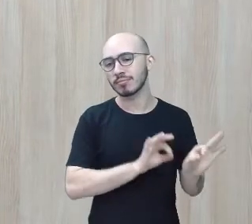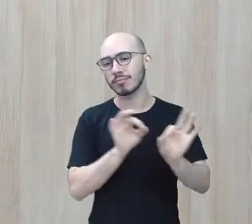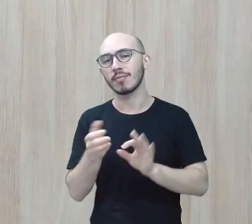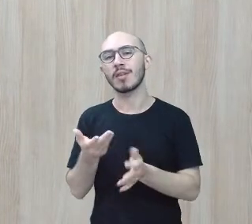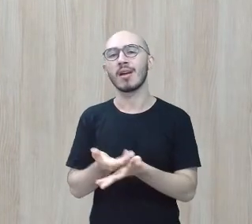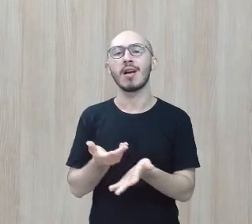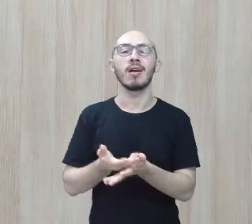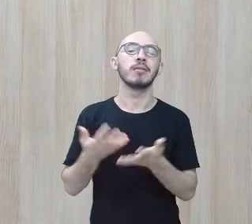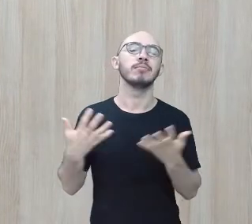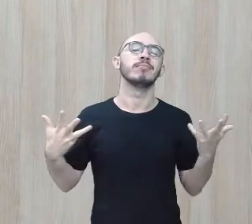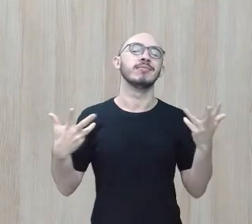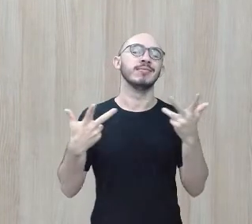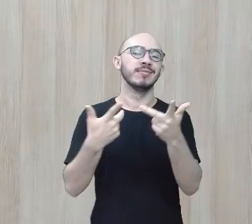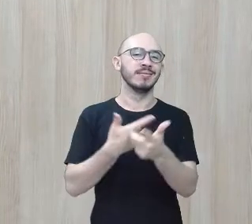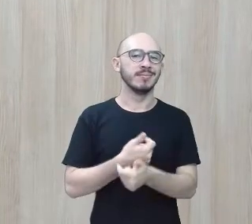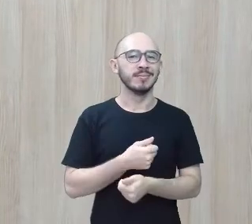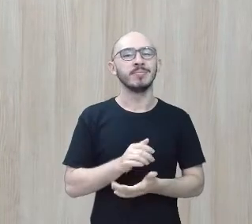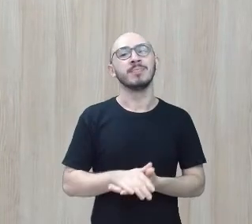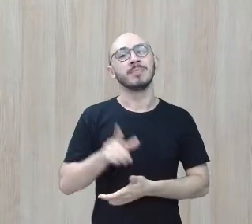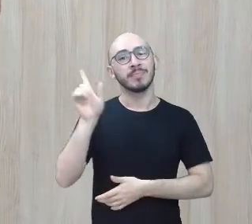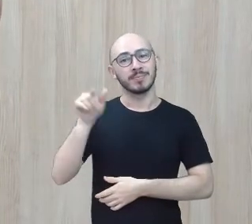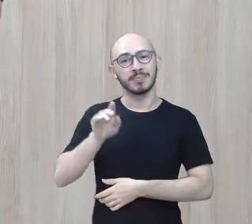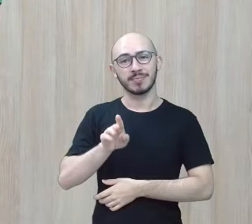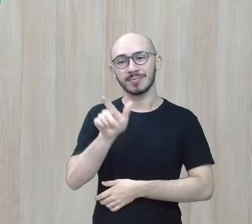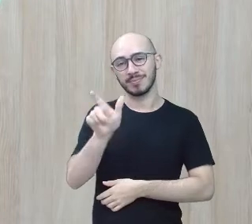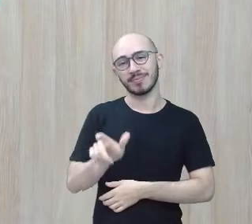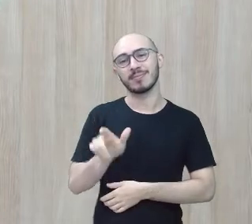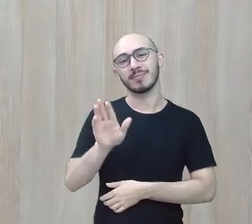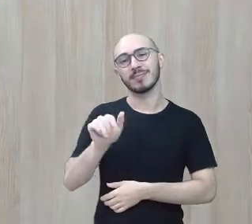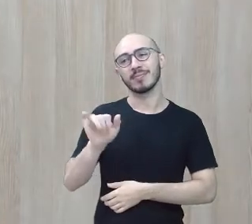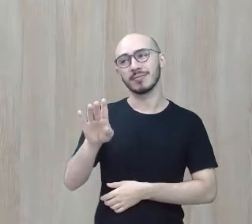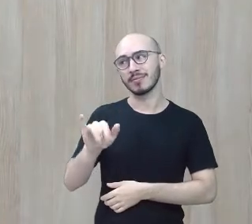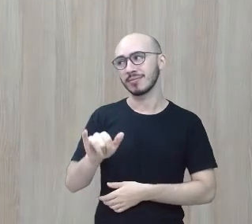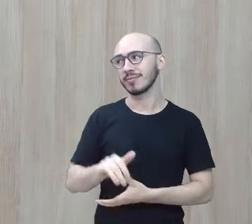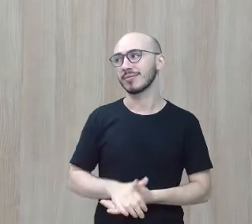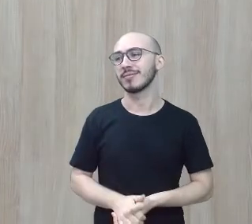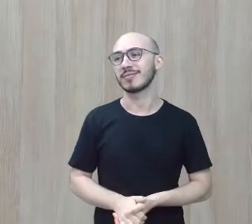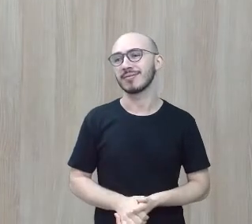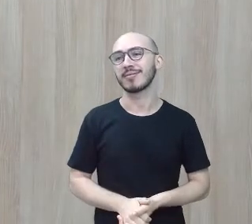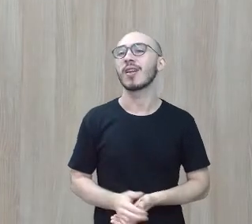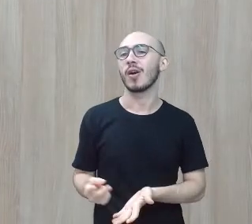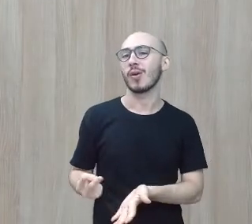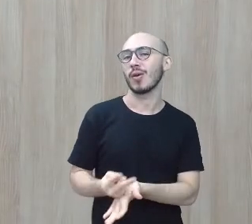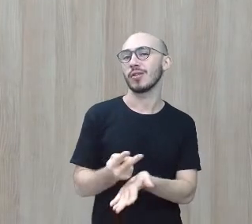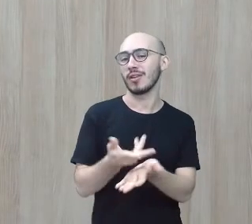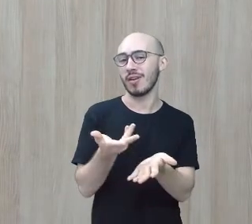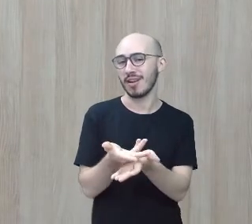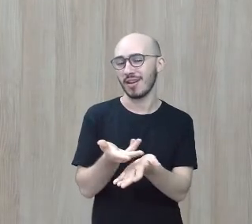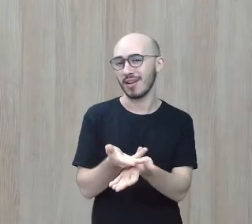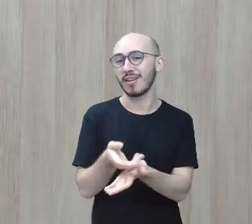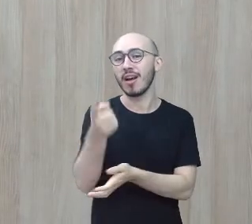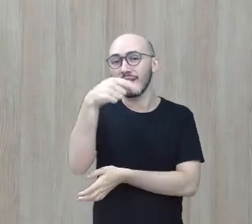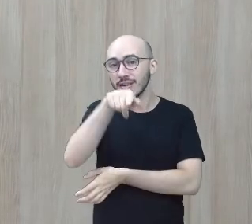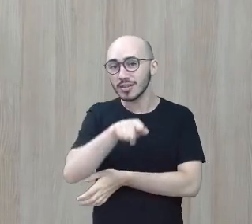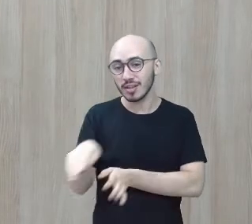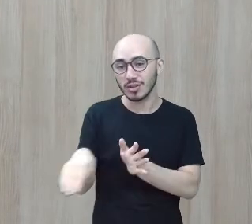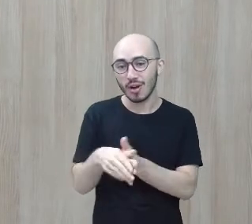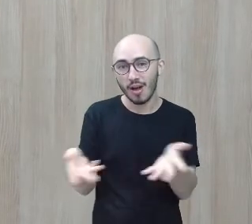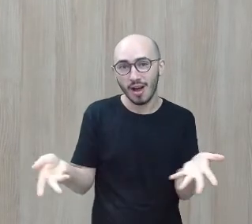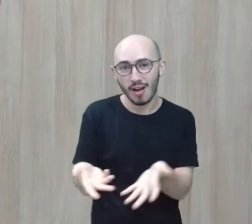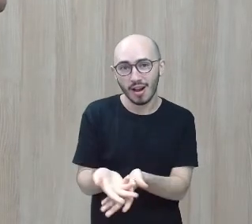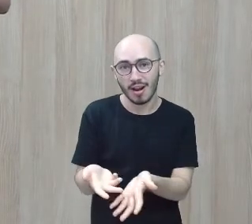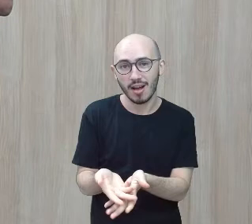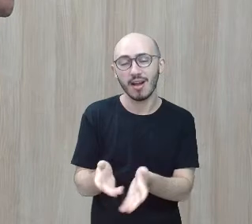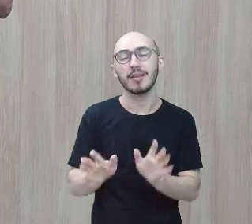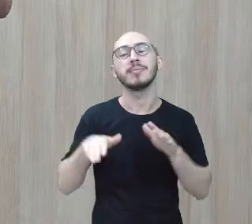aconteça maravilhosamente, né, Billy? Então vamos seguindo. Então, se você chegou agora na nossa